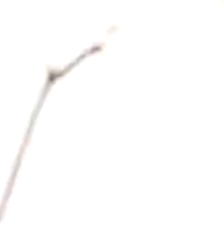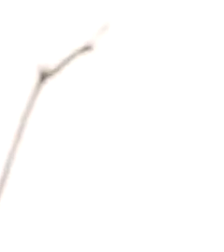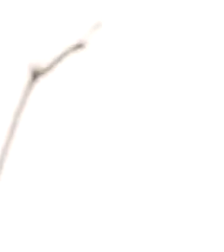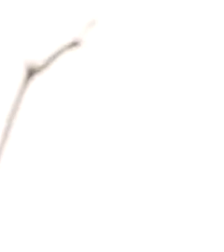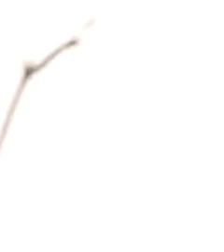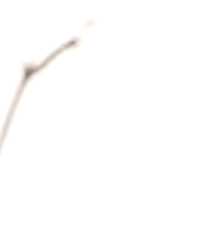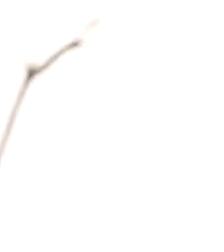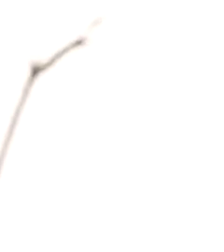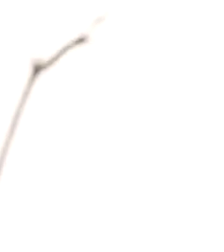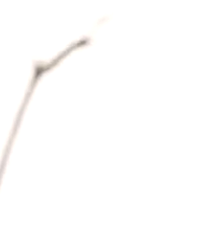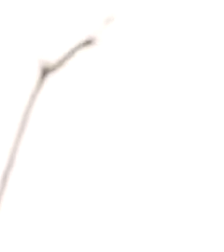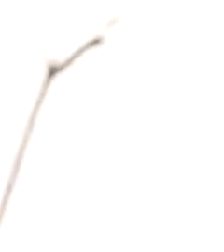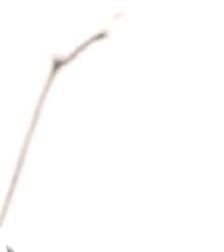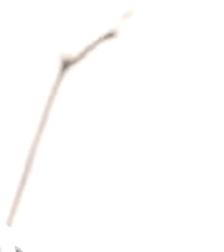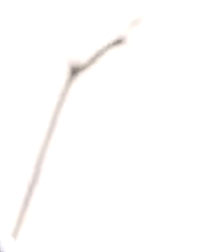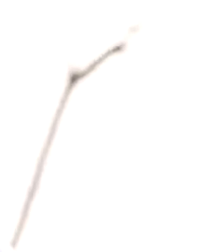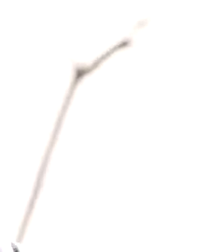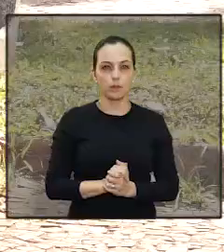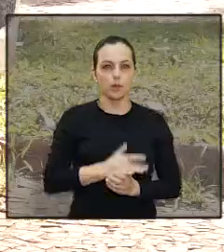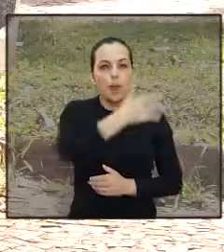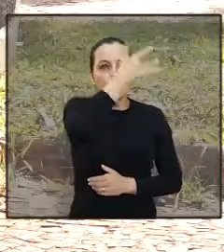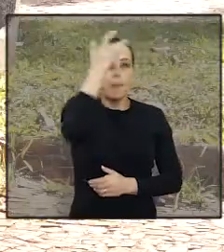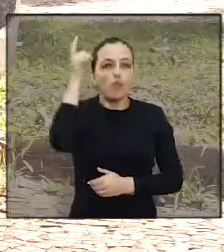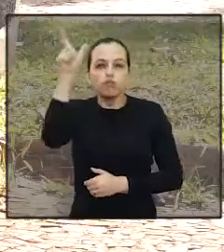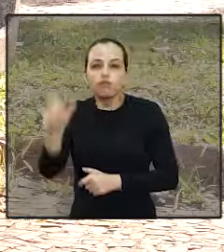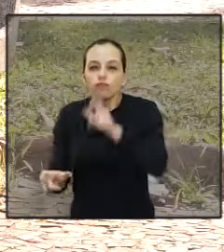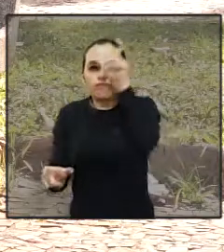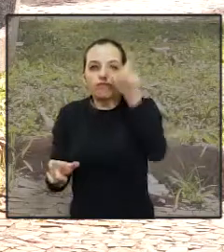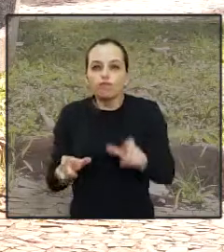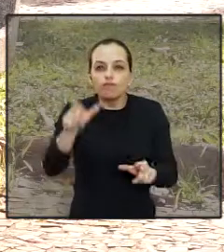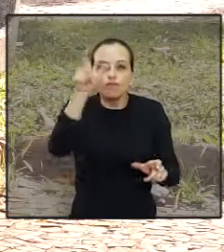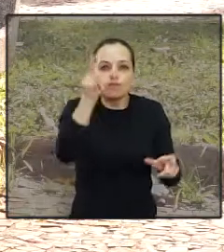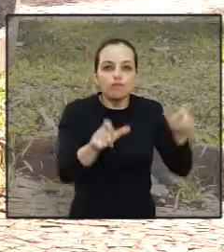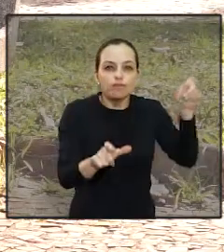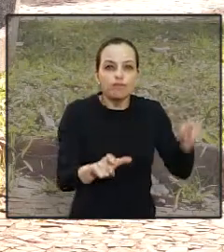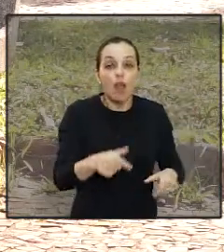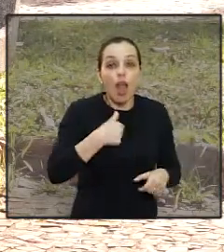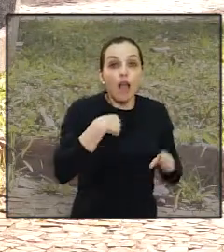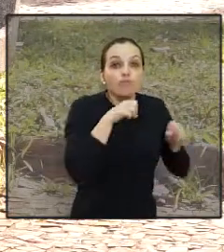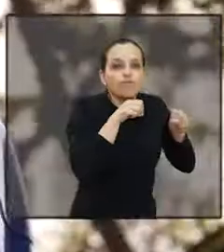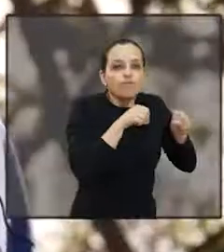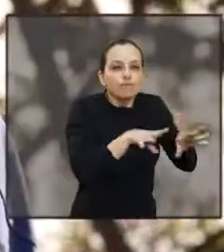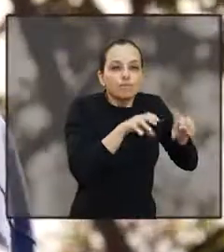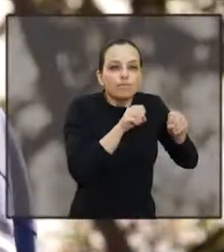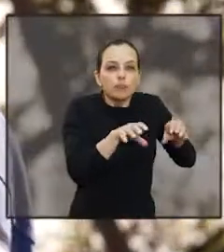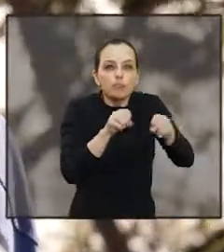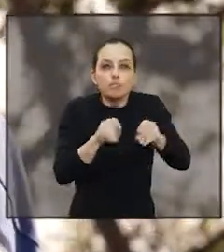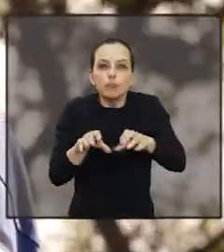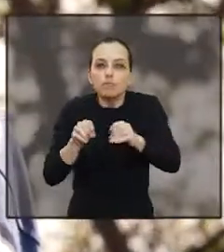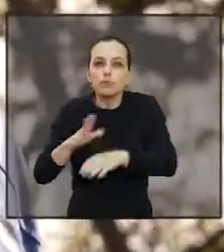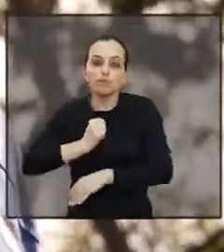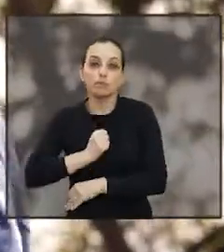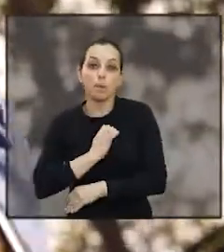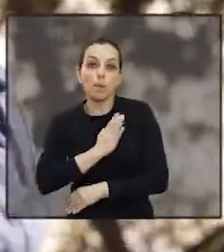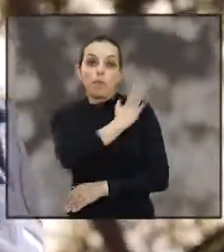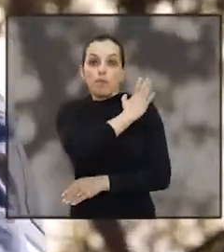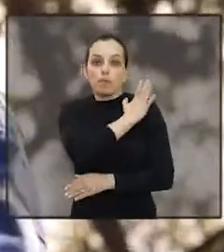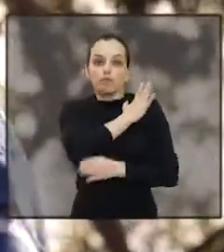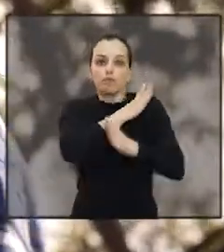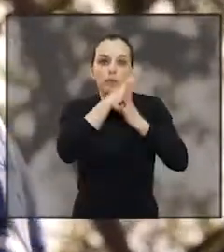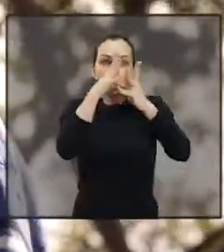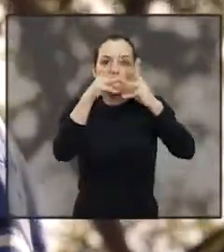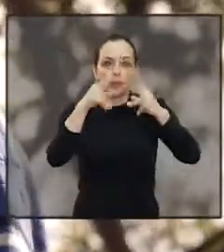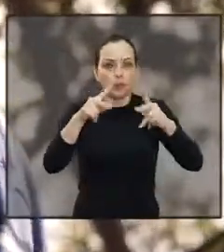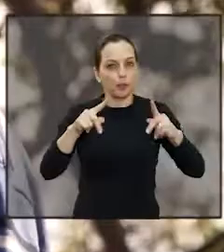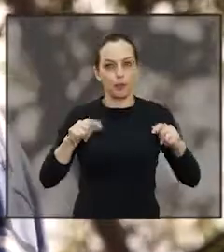feliz, empenhando-me em educar. São pessoas que ficaram, porque simplesmente eu eduquei a menos e a